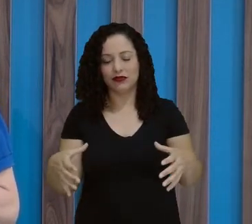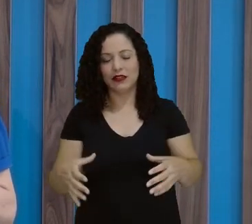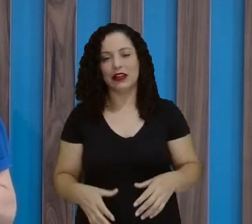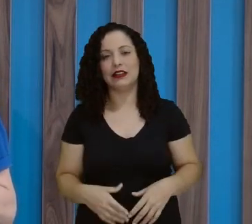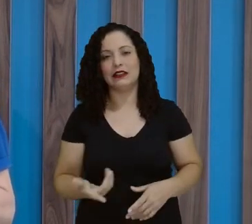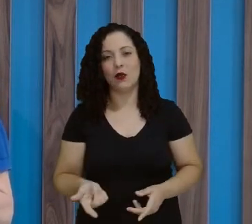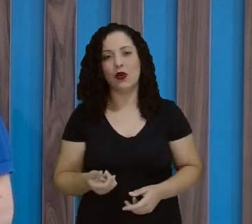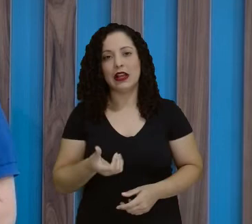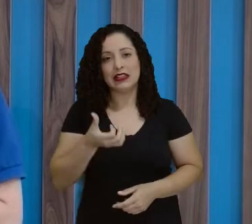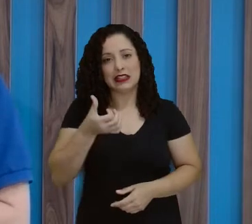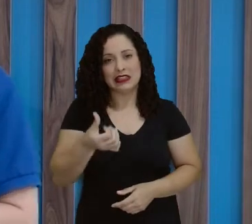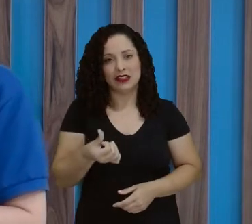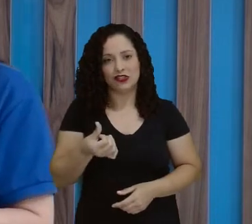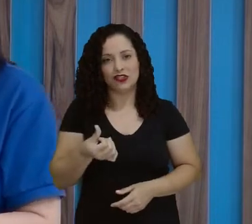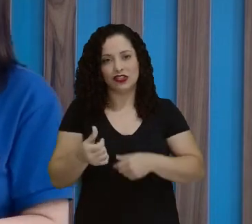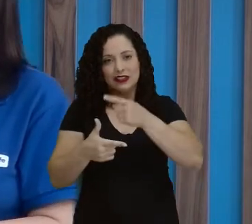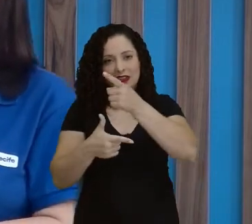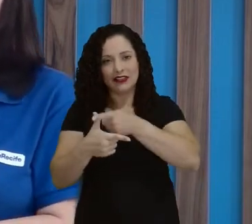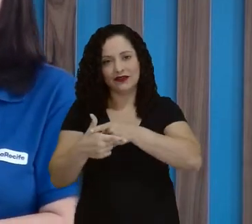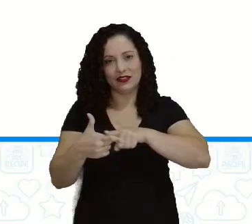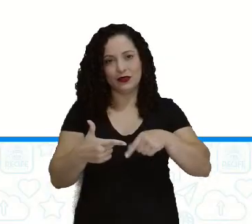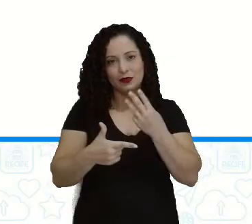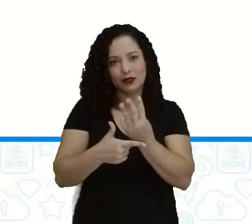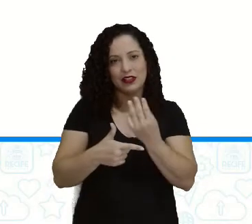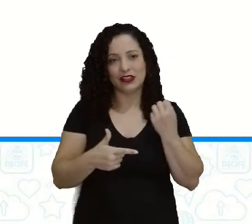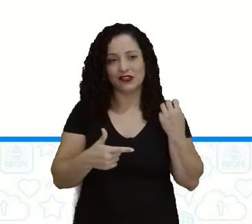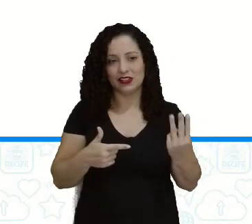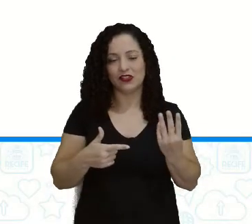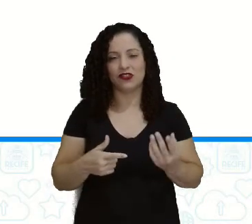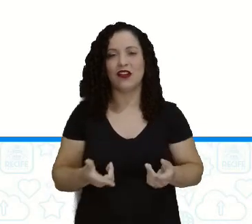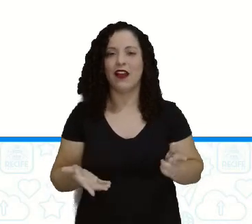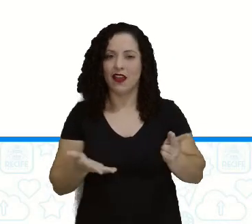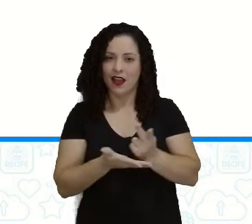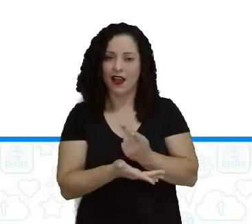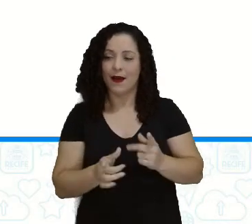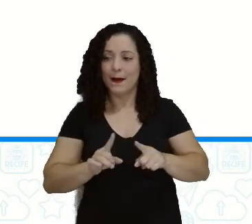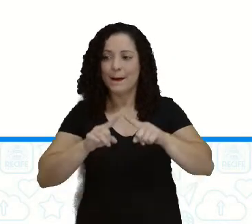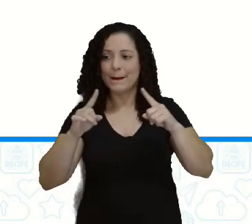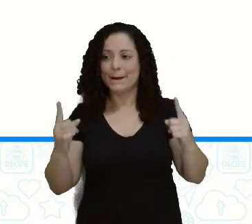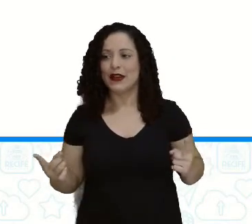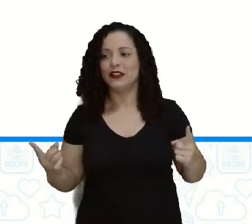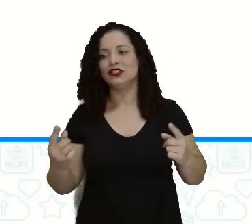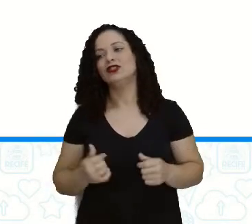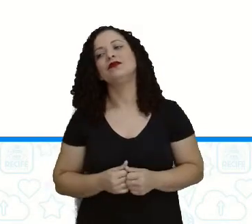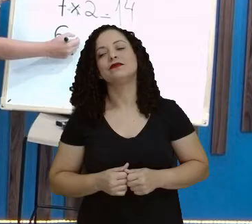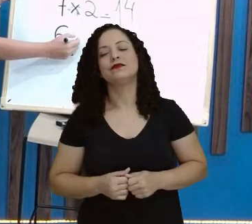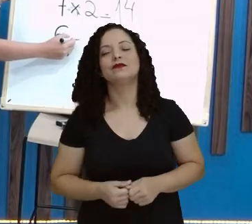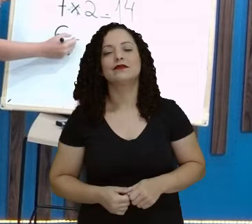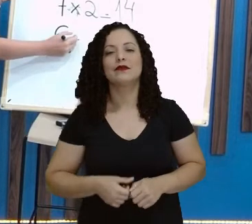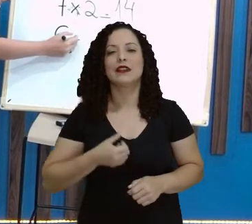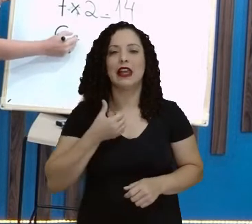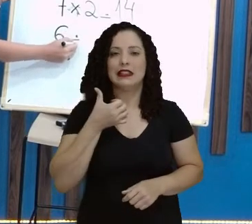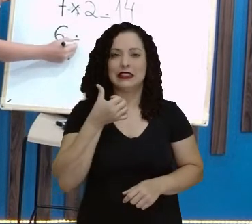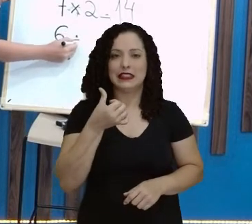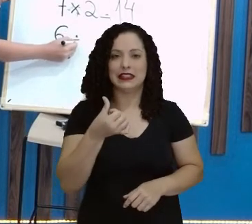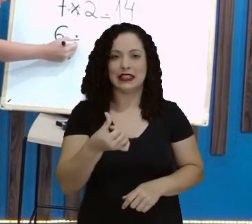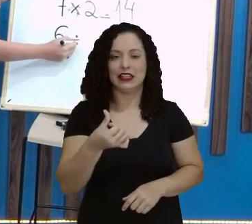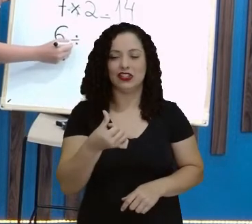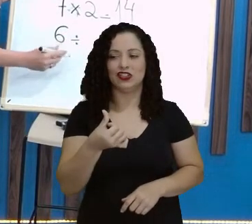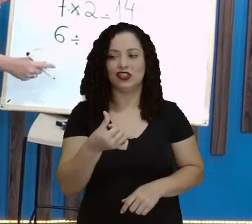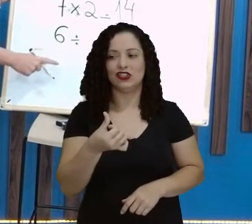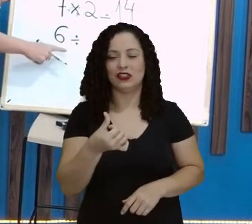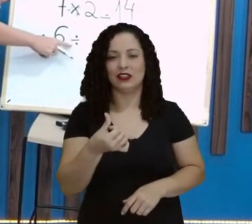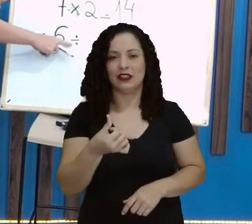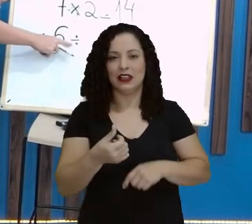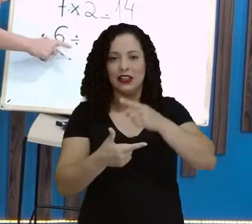6 dividido por 3 igual a 3. Ah, entendi. Foi uma falha, né? Mas... isso, 6 dividido, né? Aqui está o